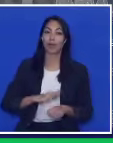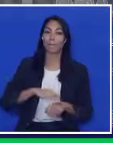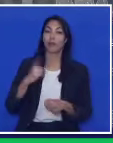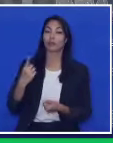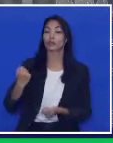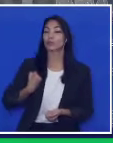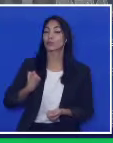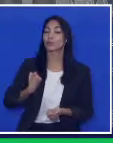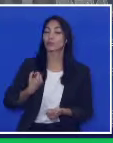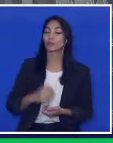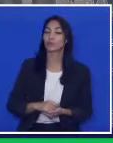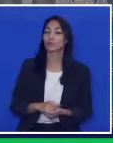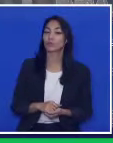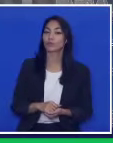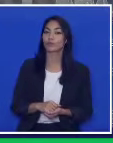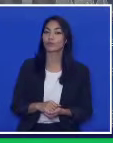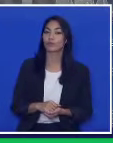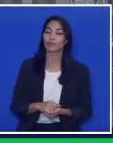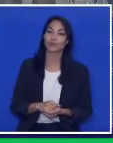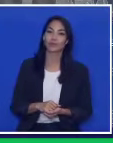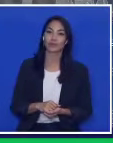Mais um número.